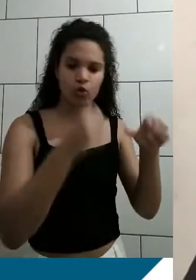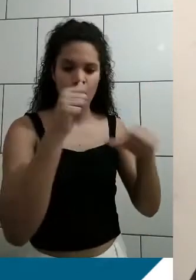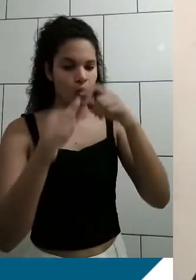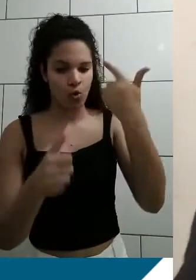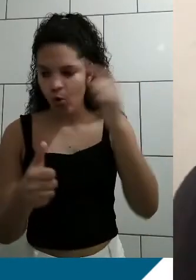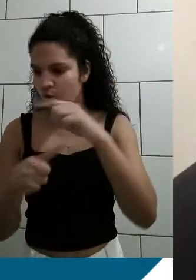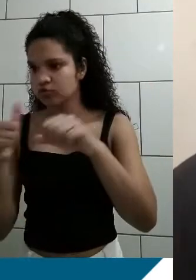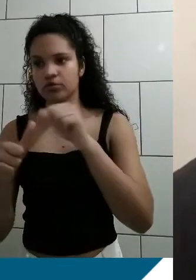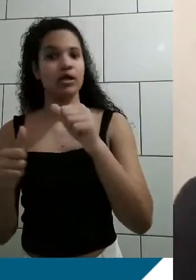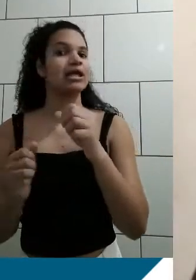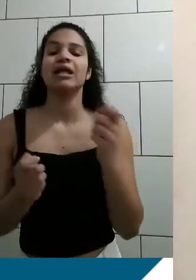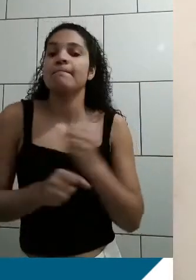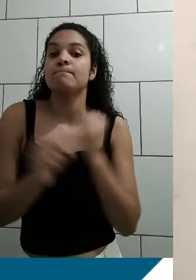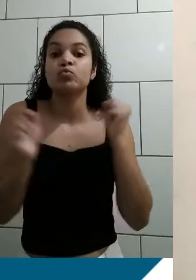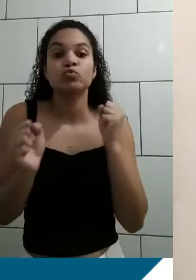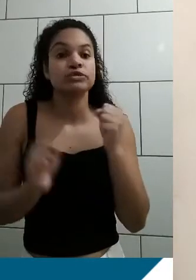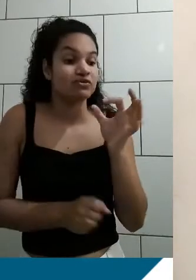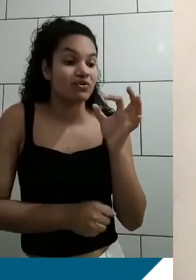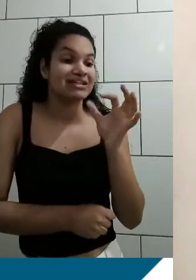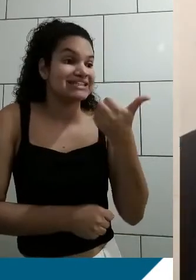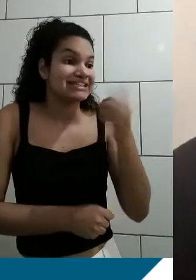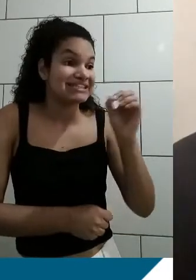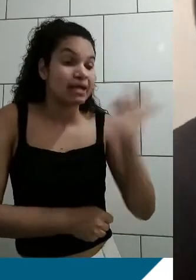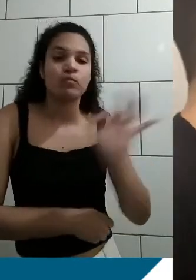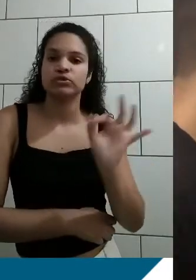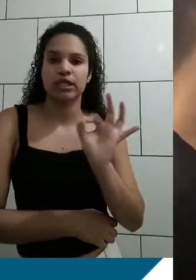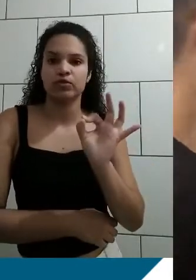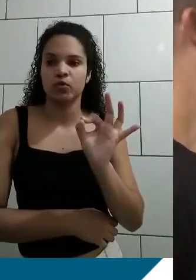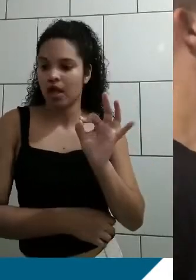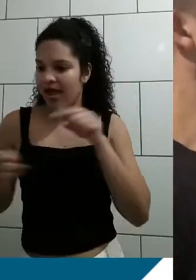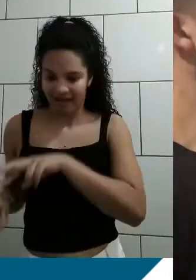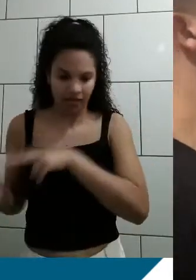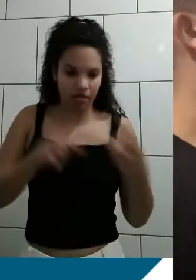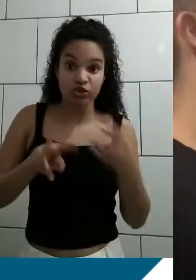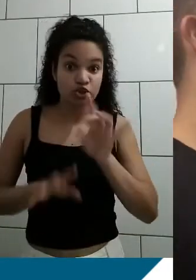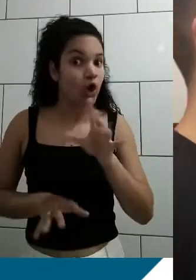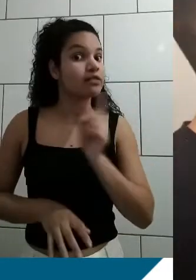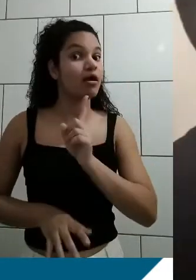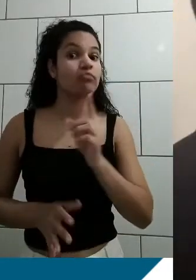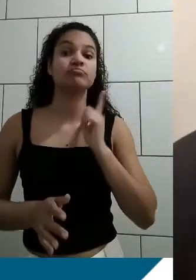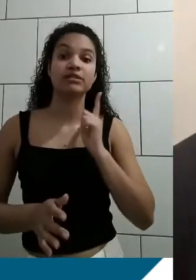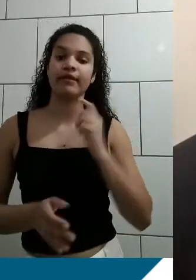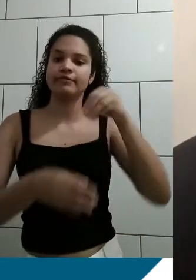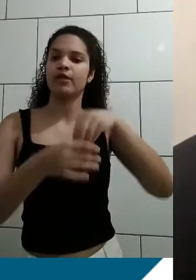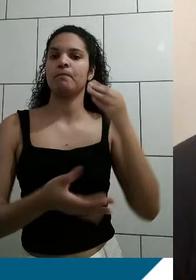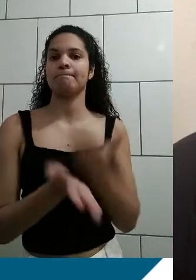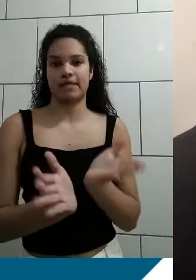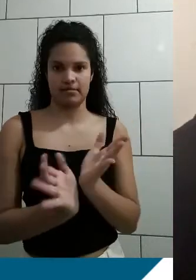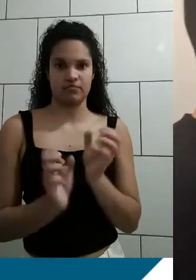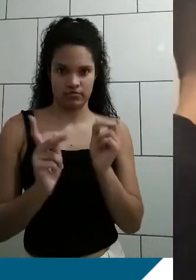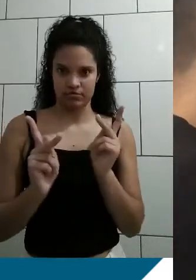Nos processos sempre vai haver aí uma perca, tá bom? Bom, e o que vem a ser então a energia mecânica, né, chamada aqui